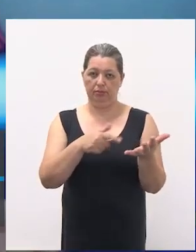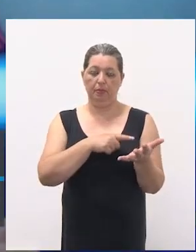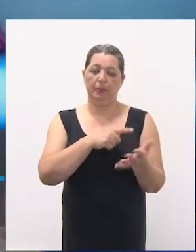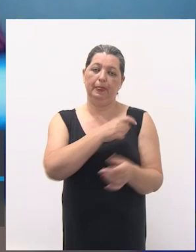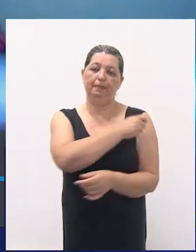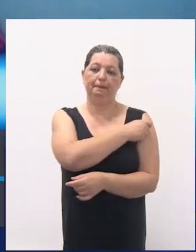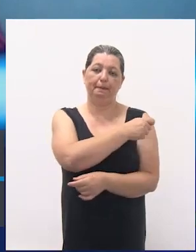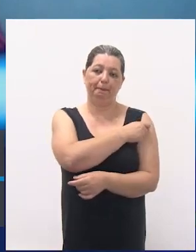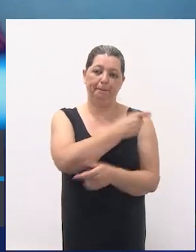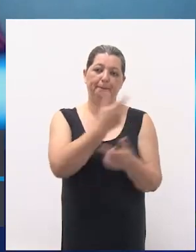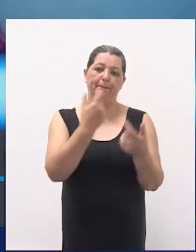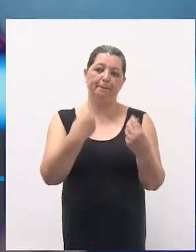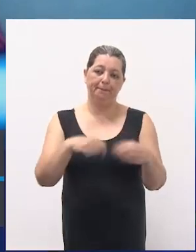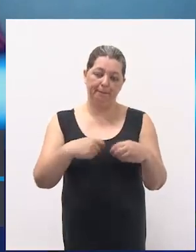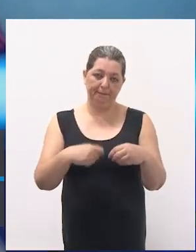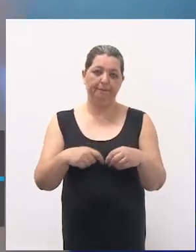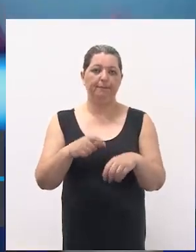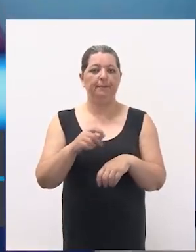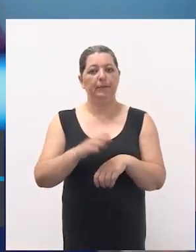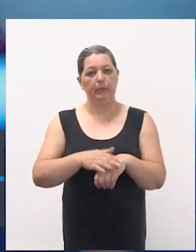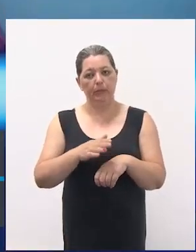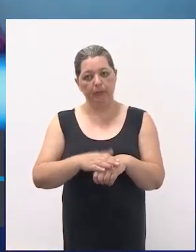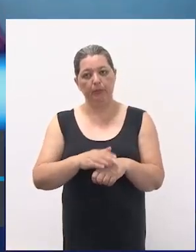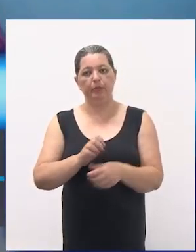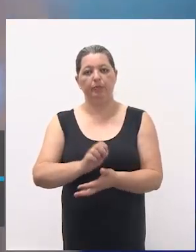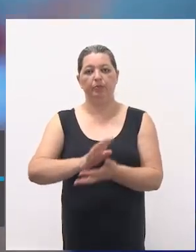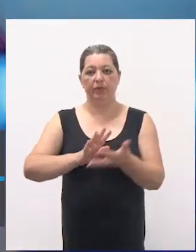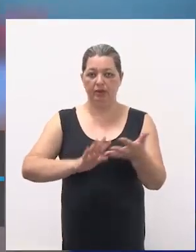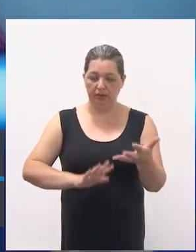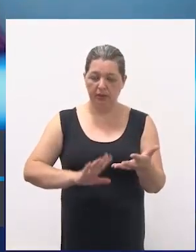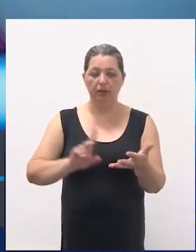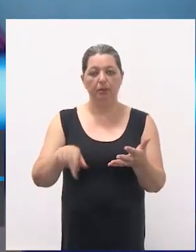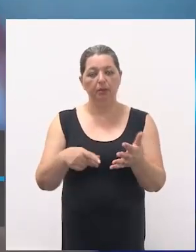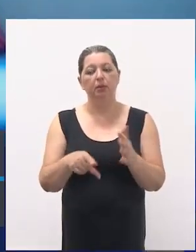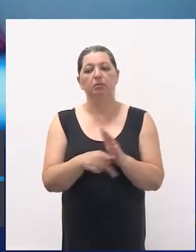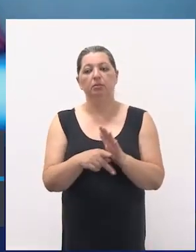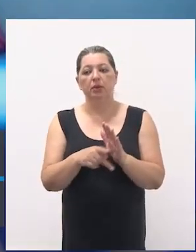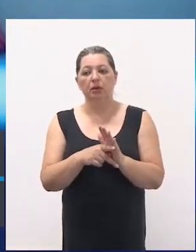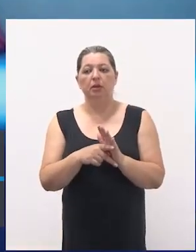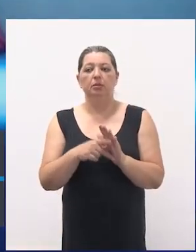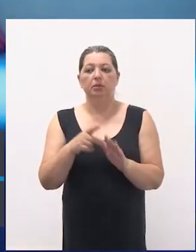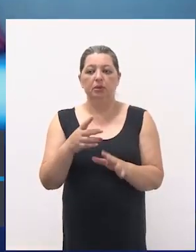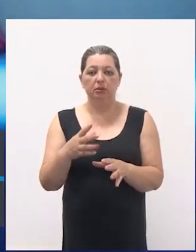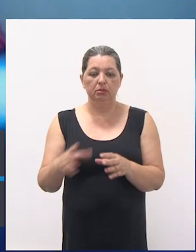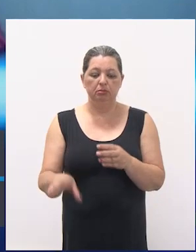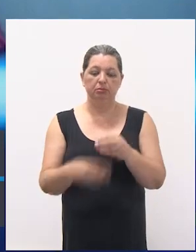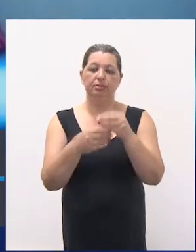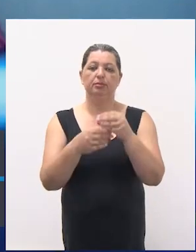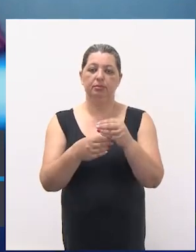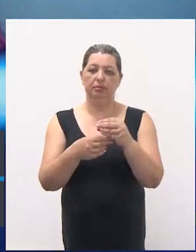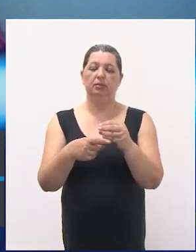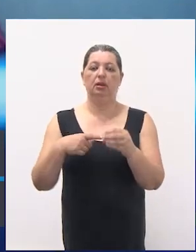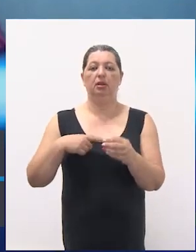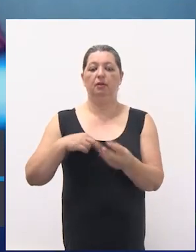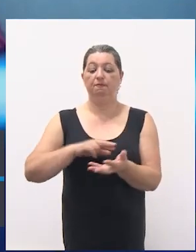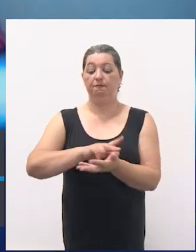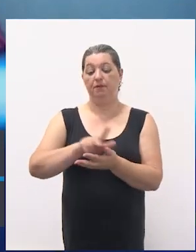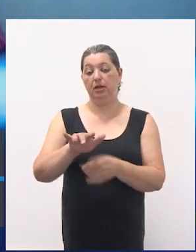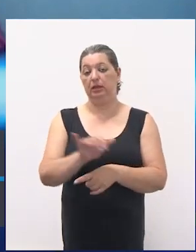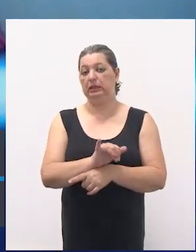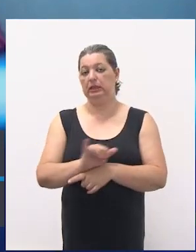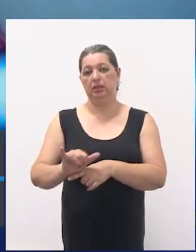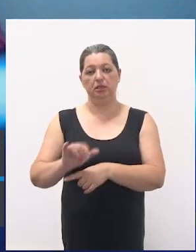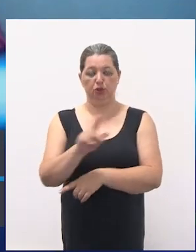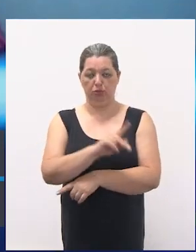aluno tem que devolver tantas tarefas e aí ganha um ponto, né? Os professores têm várias estratégias nesse sentido. Então,